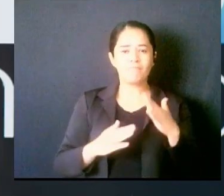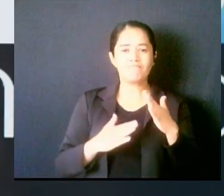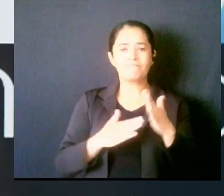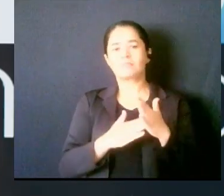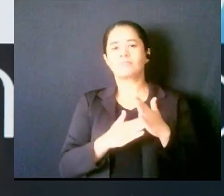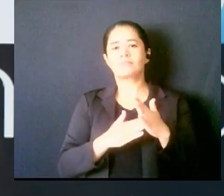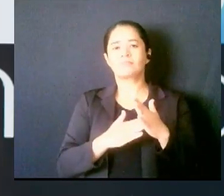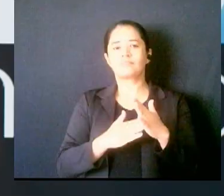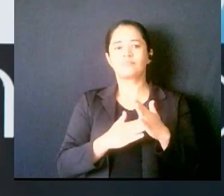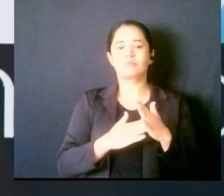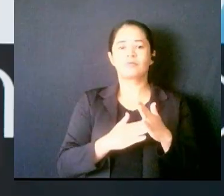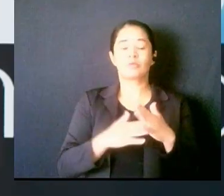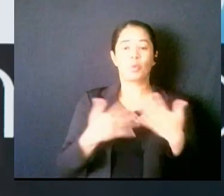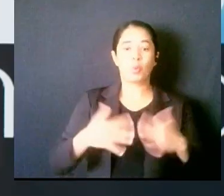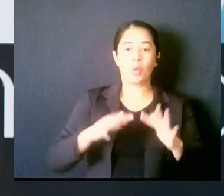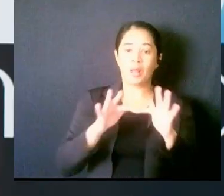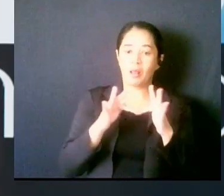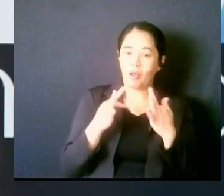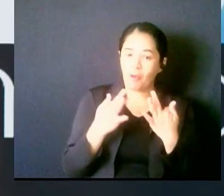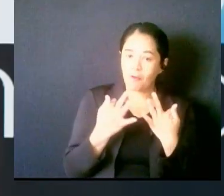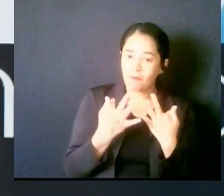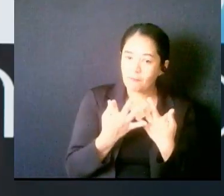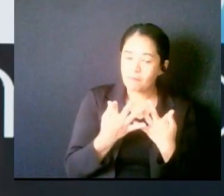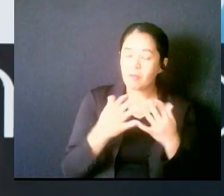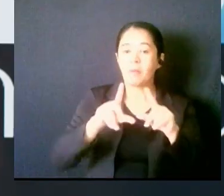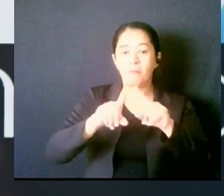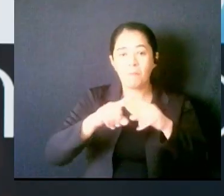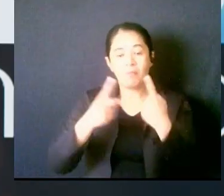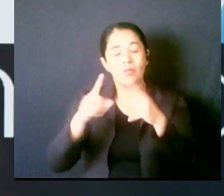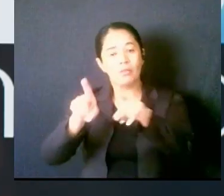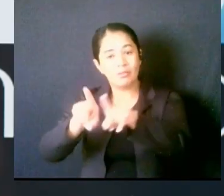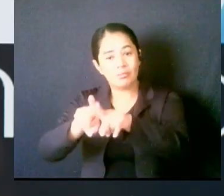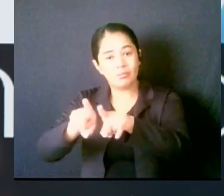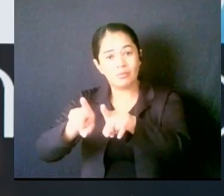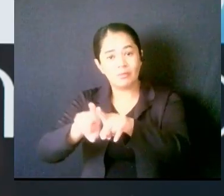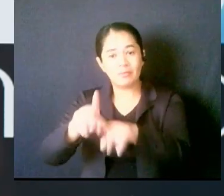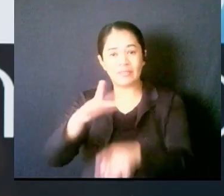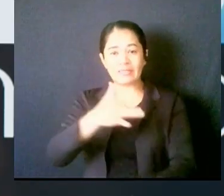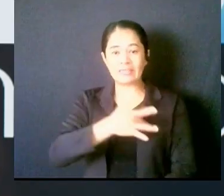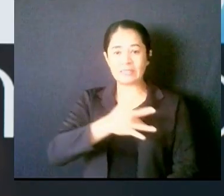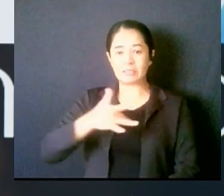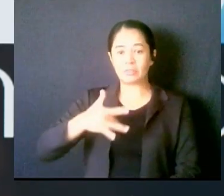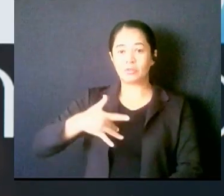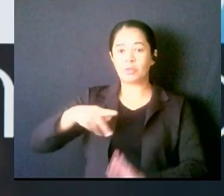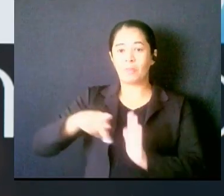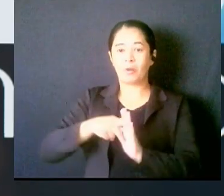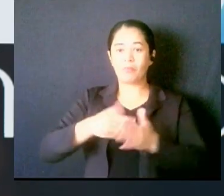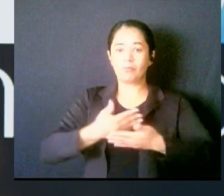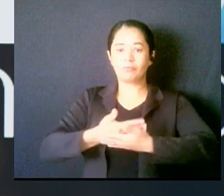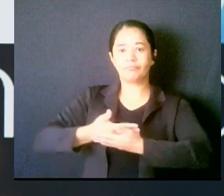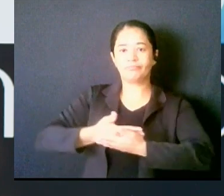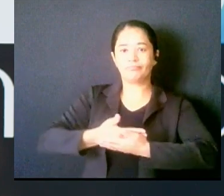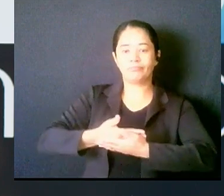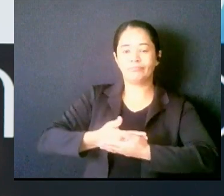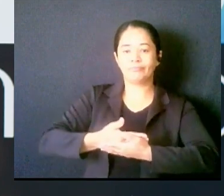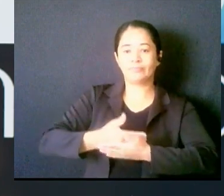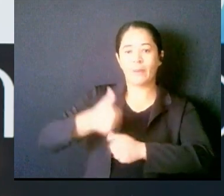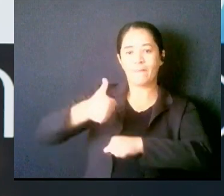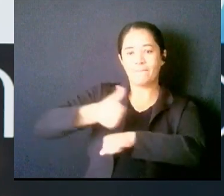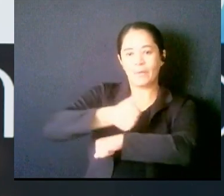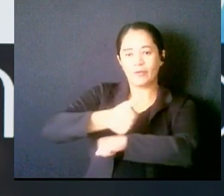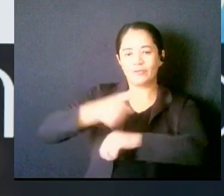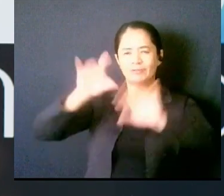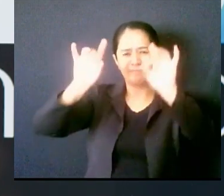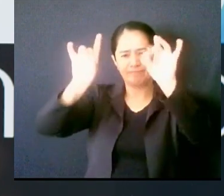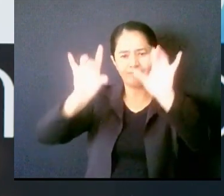na família, mas também a questão aí da saúde do bebê. Então, especialistas no estúdio, daqui a pouquinho, depois